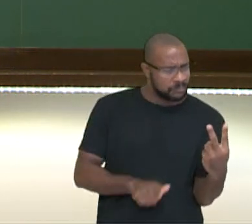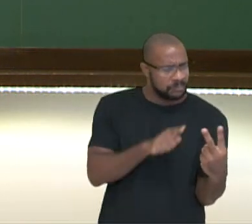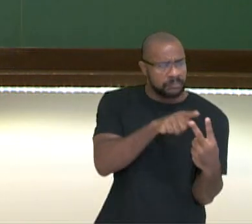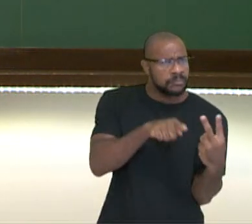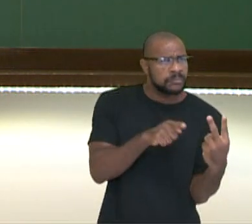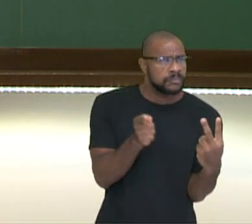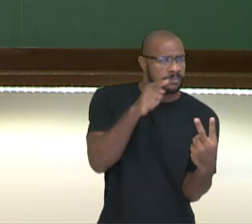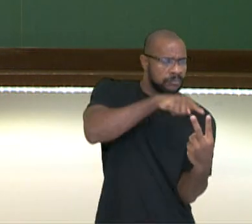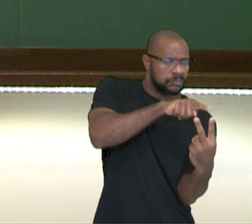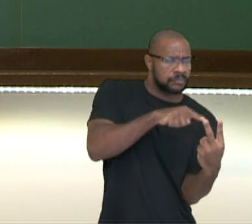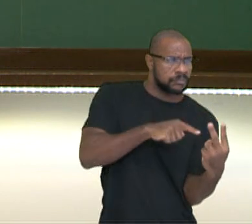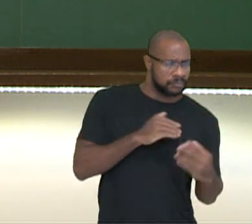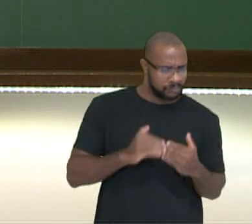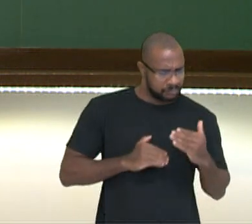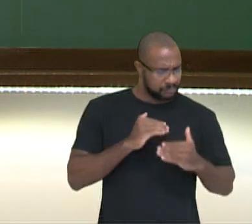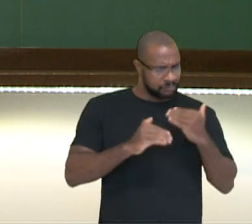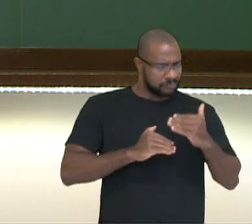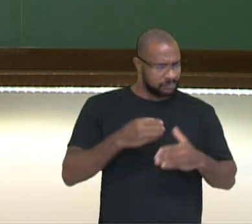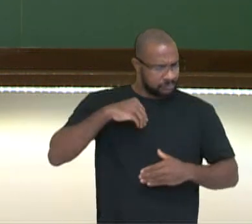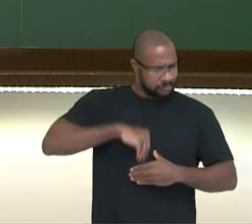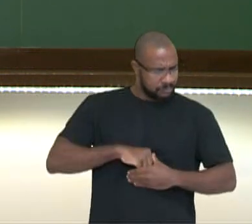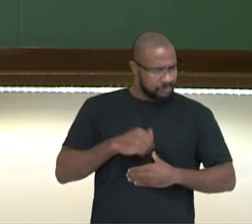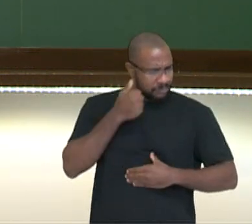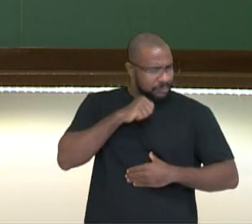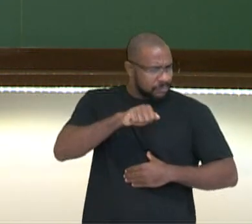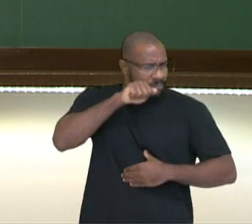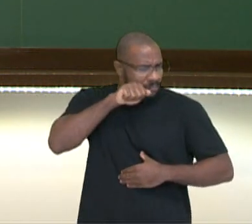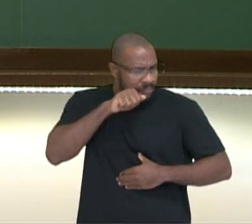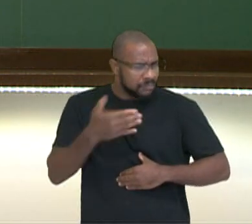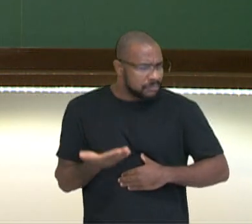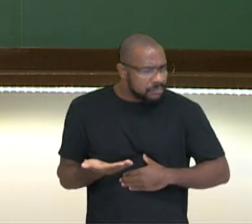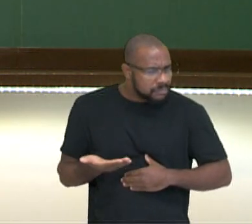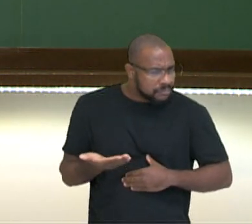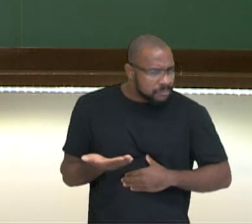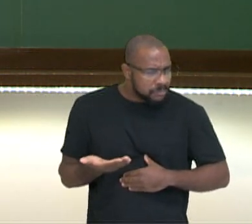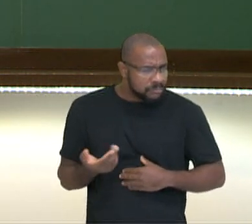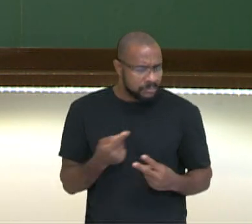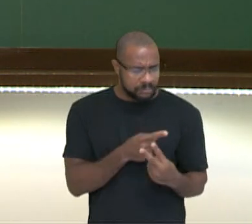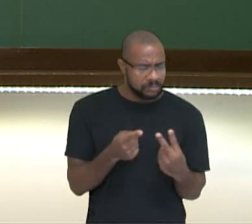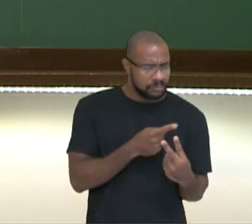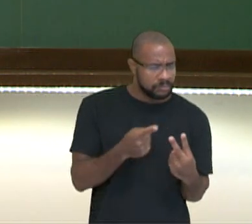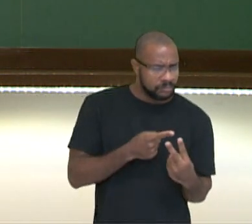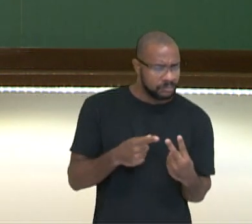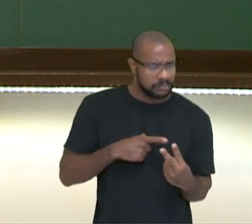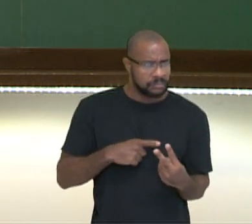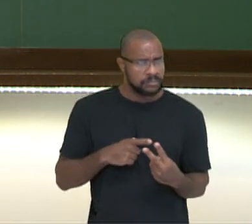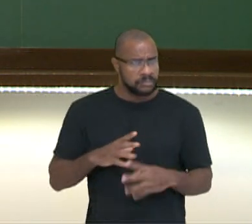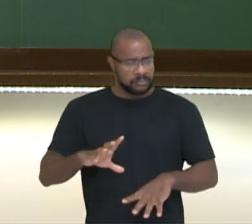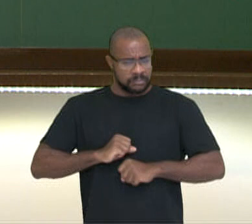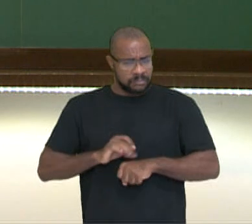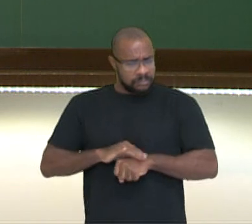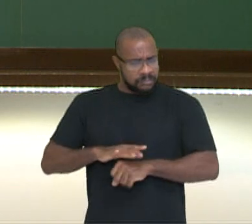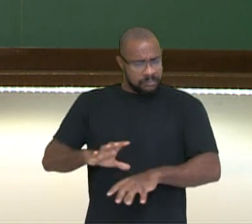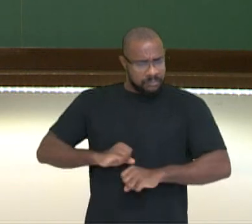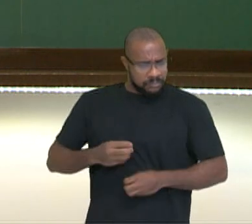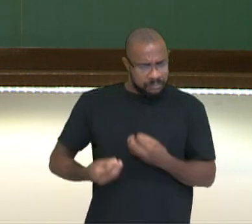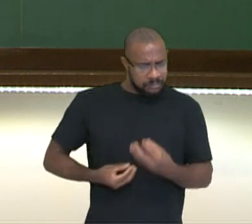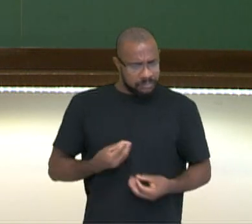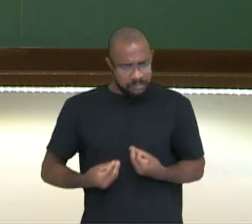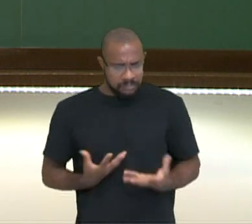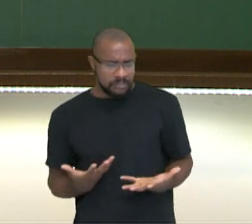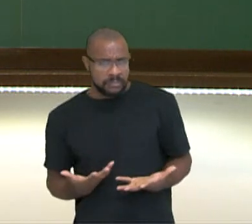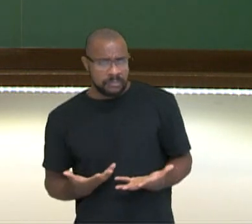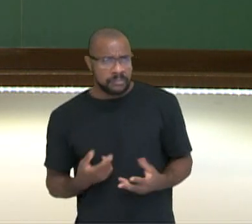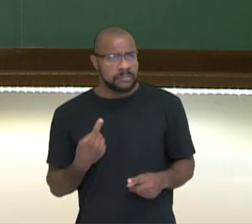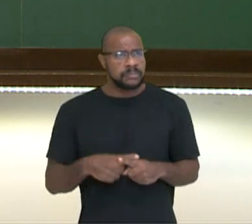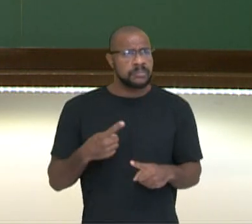se desenvolvendo ao mesmo tempo dentro da mãe, os dois forem expostos à mesma carga viral, por que apenas um deles apresentou a